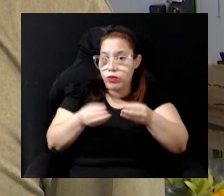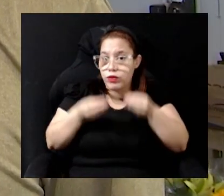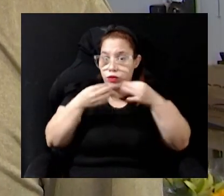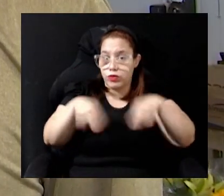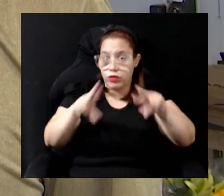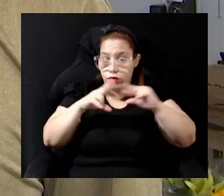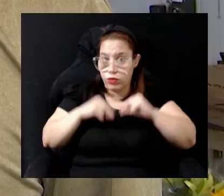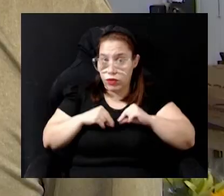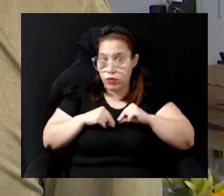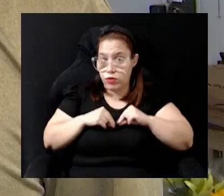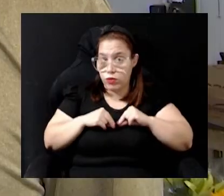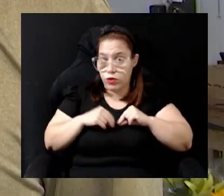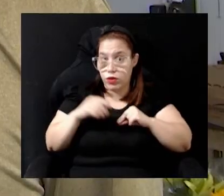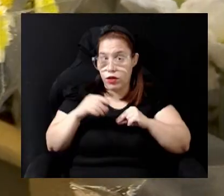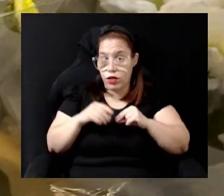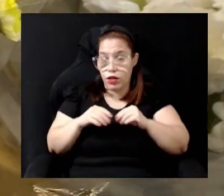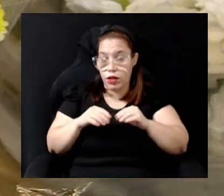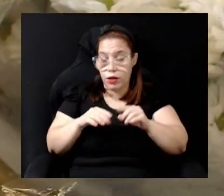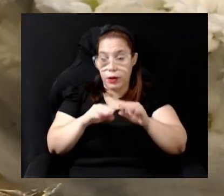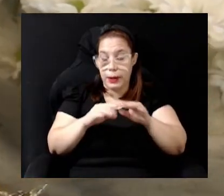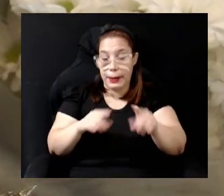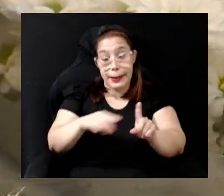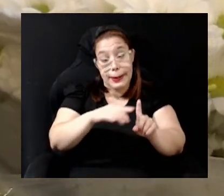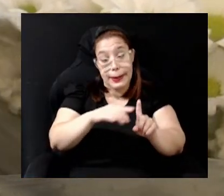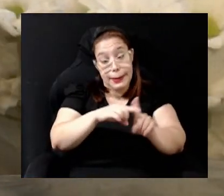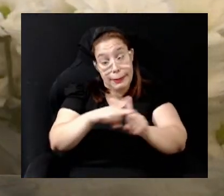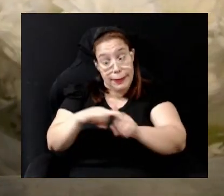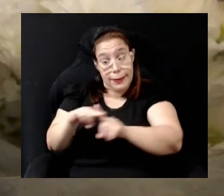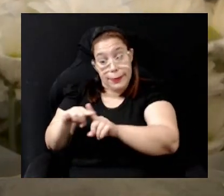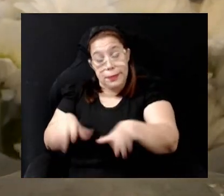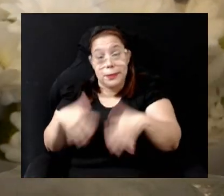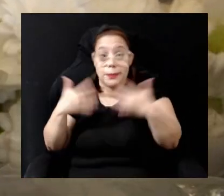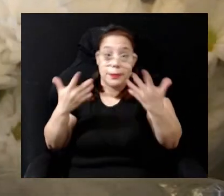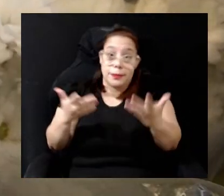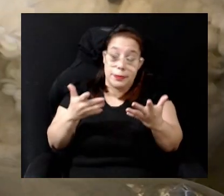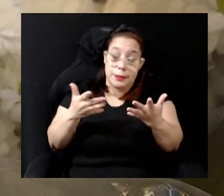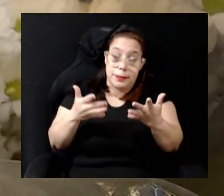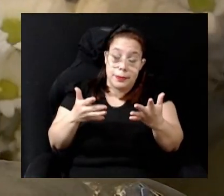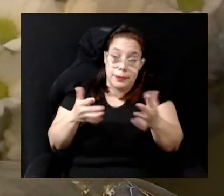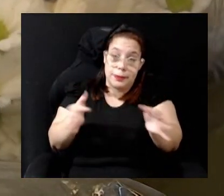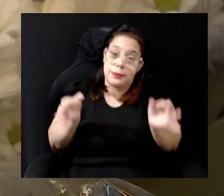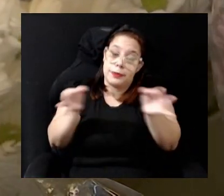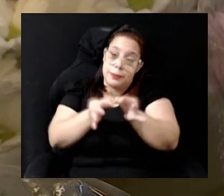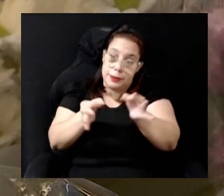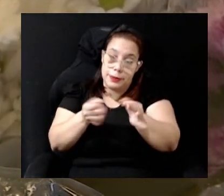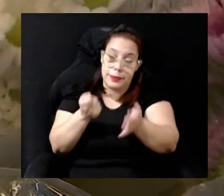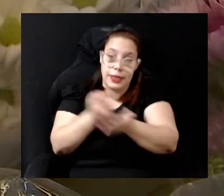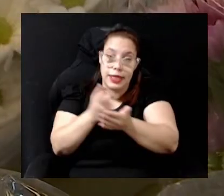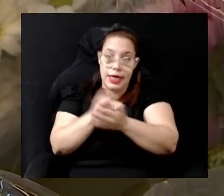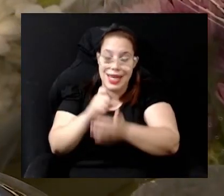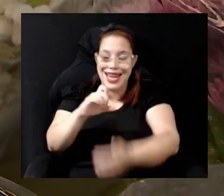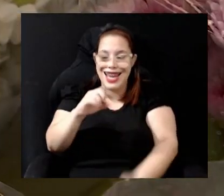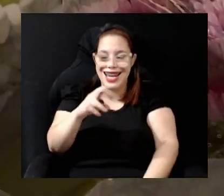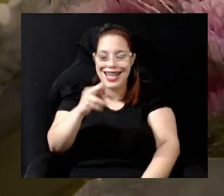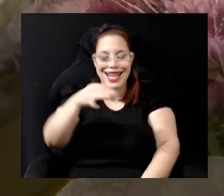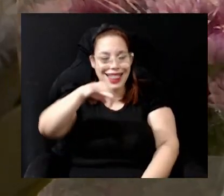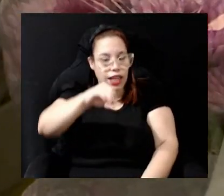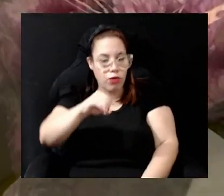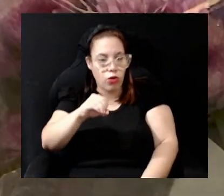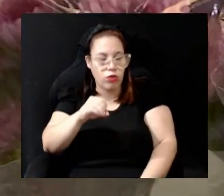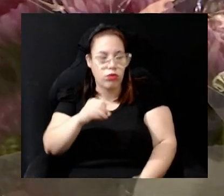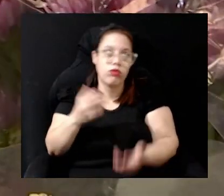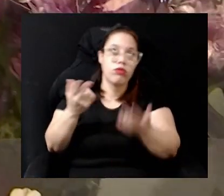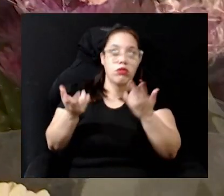no cemitério, né? Outra classe que também é o carro-chefe de encomendas são os crisântemos,